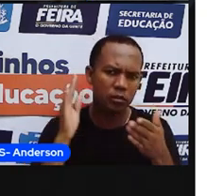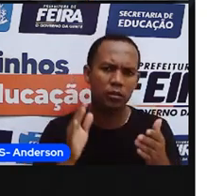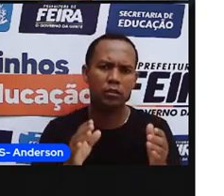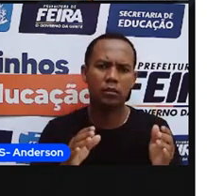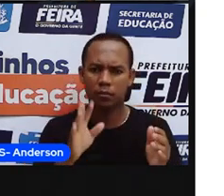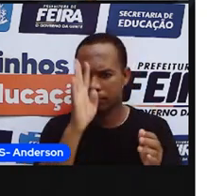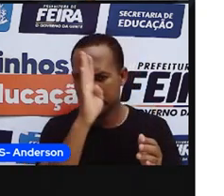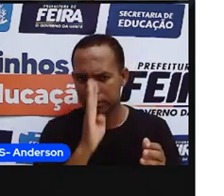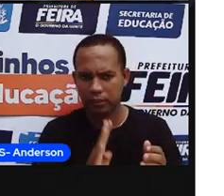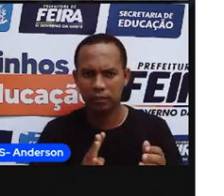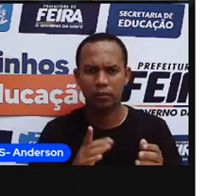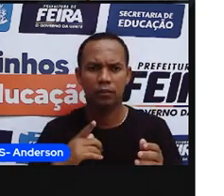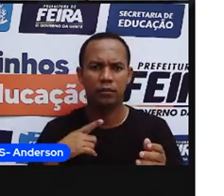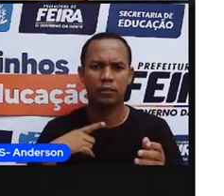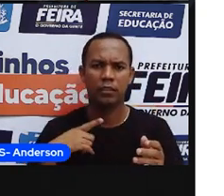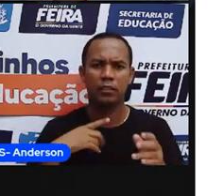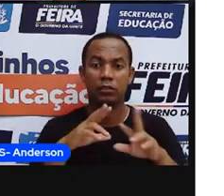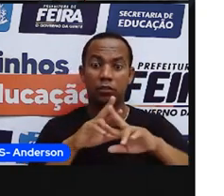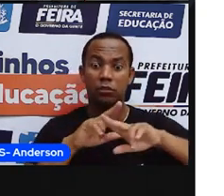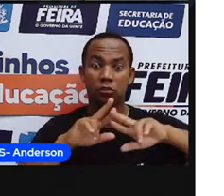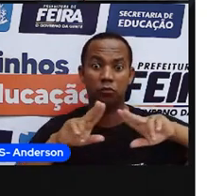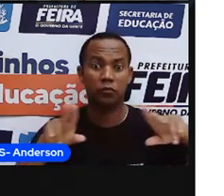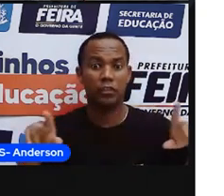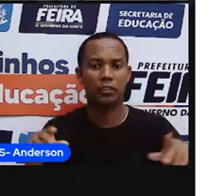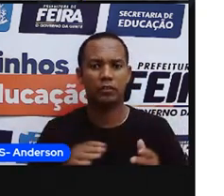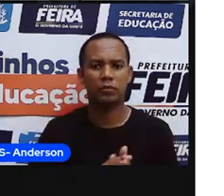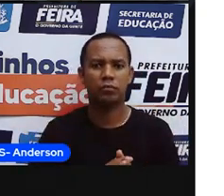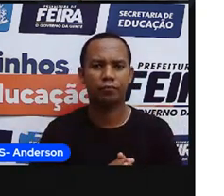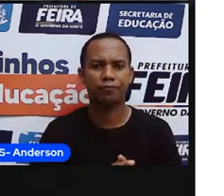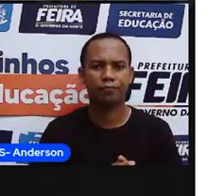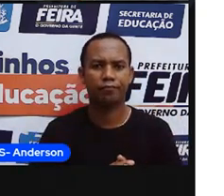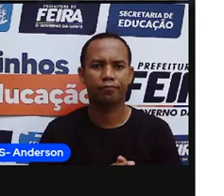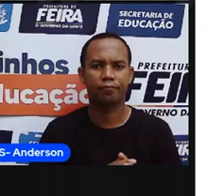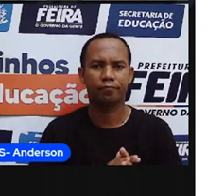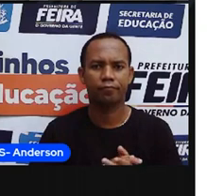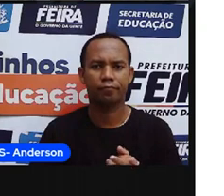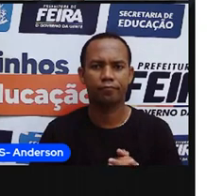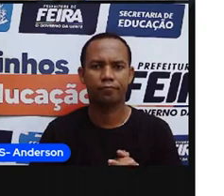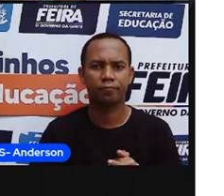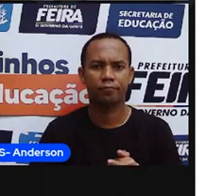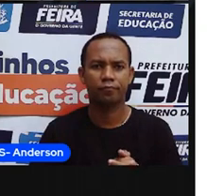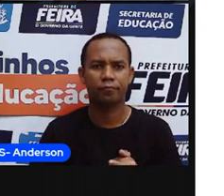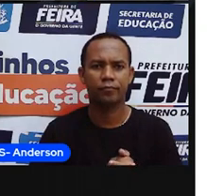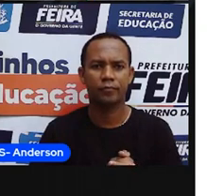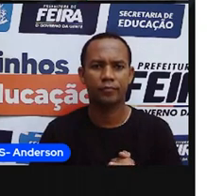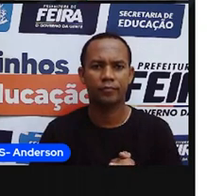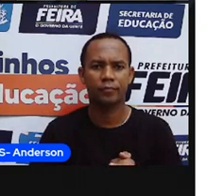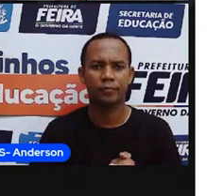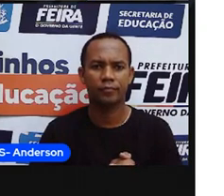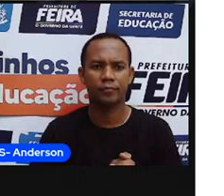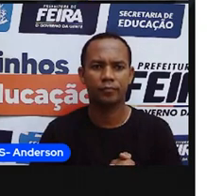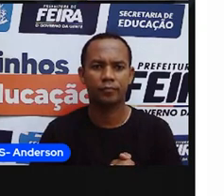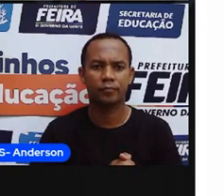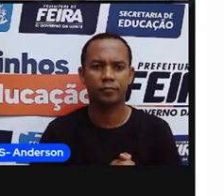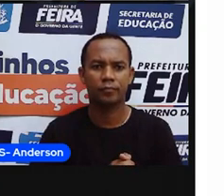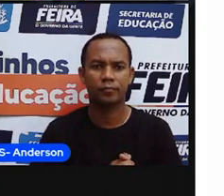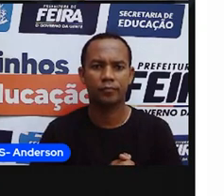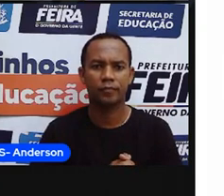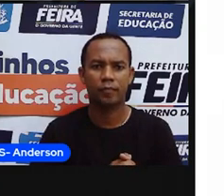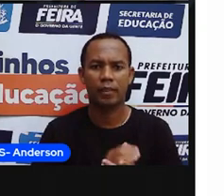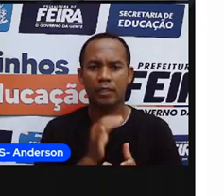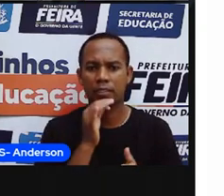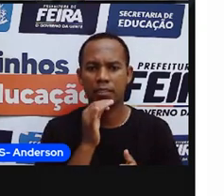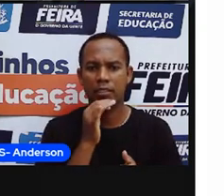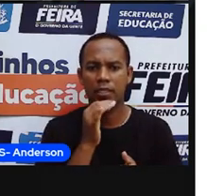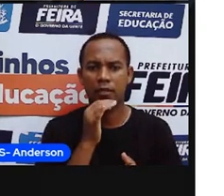Uma pequena parcela, porque existem várias e várias outras influências, como o caldo que sai